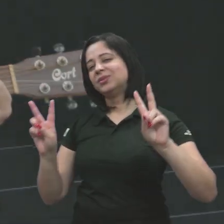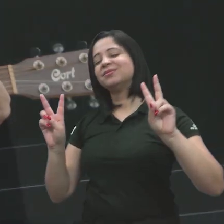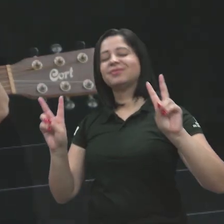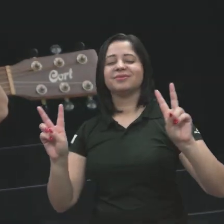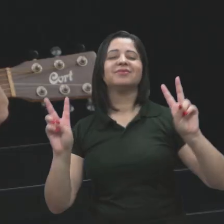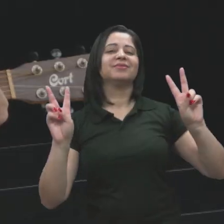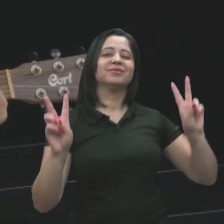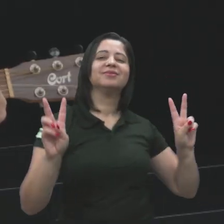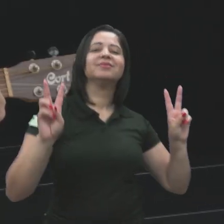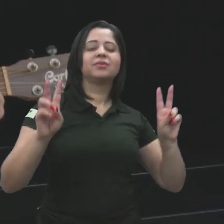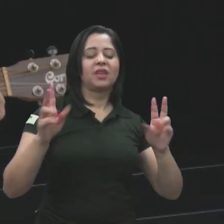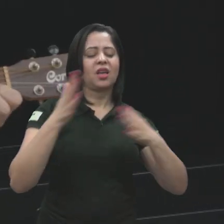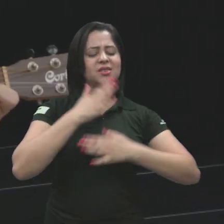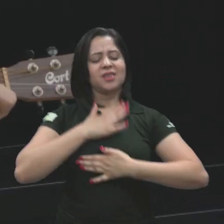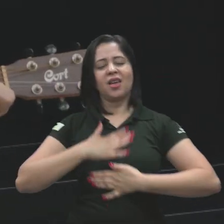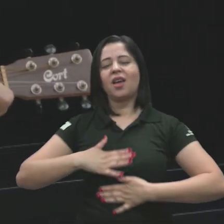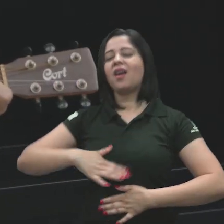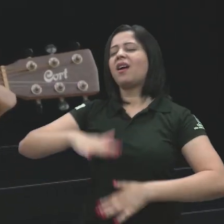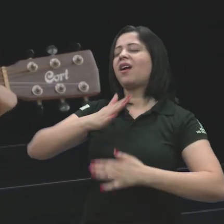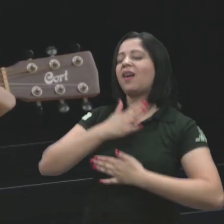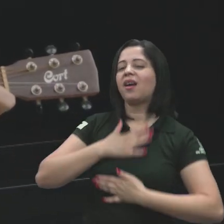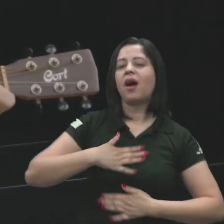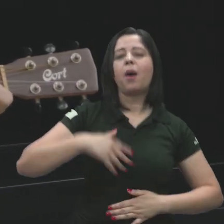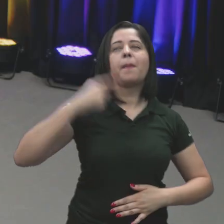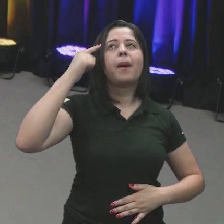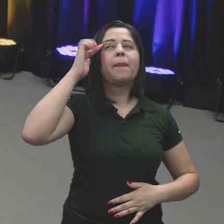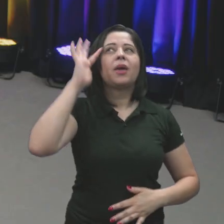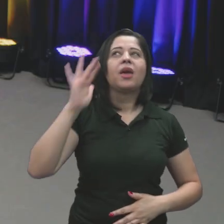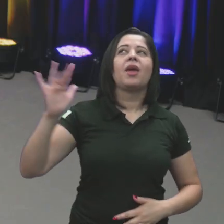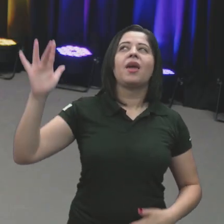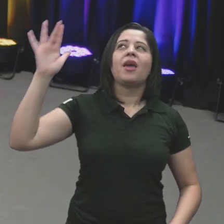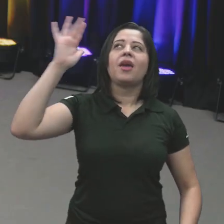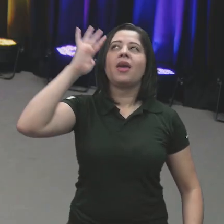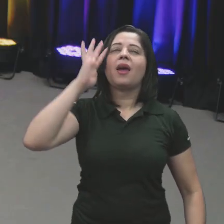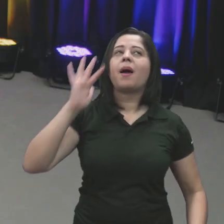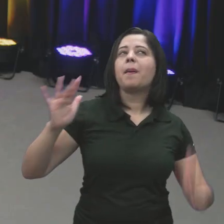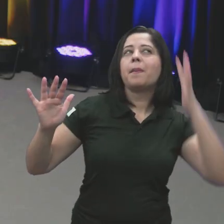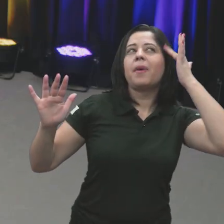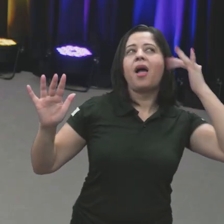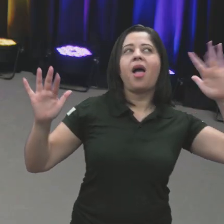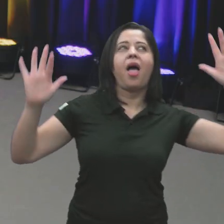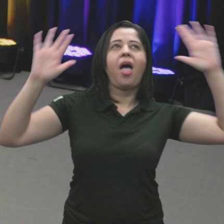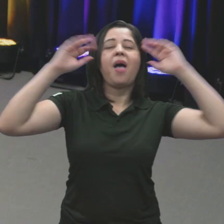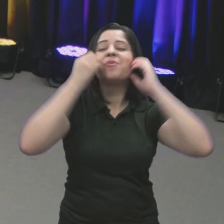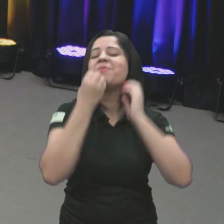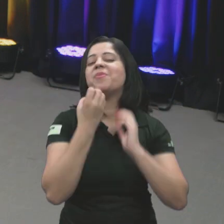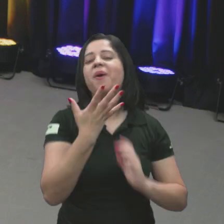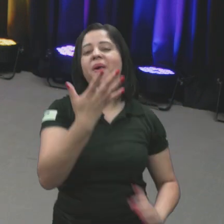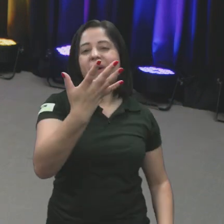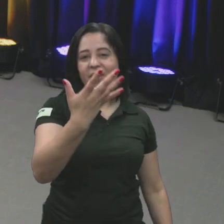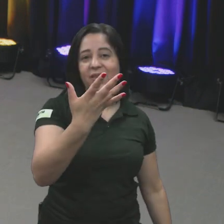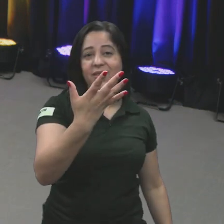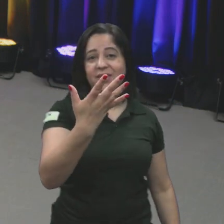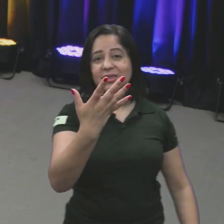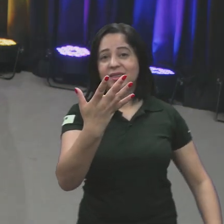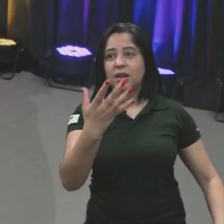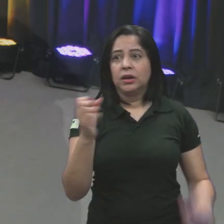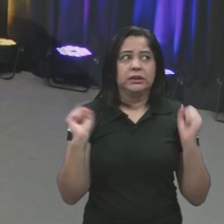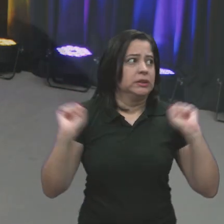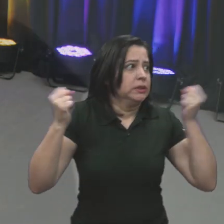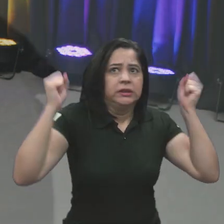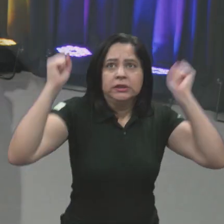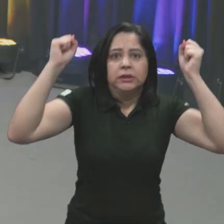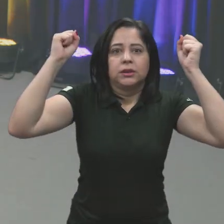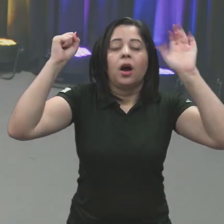bem easy, se tranquilize. Pense somente no que é bom. Se você